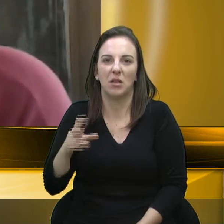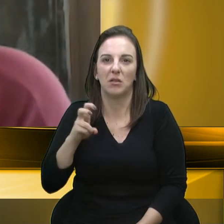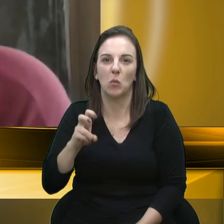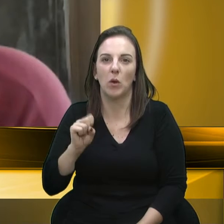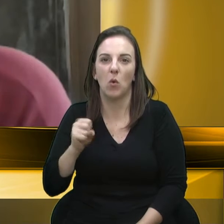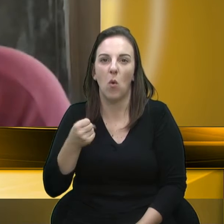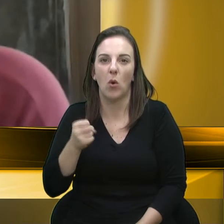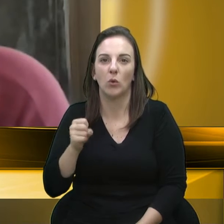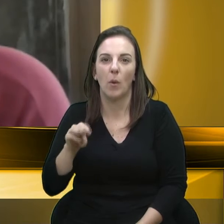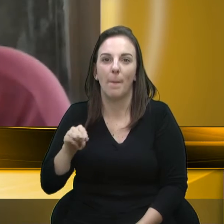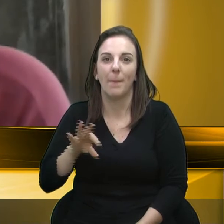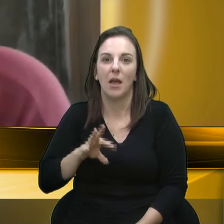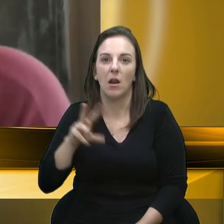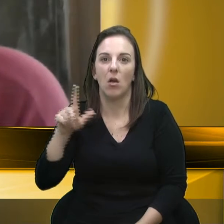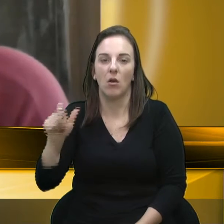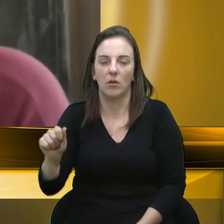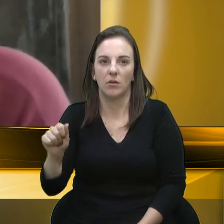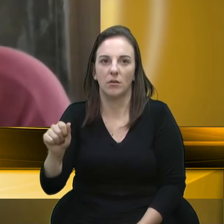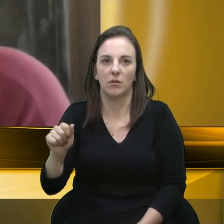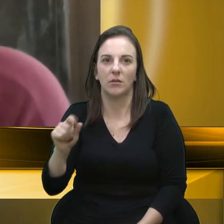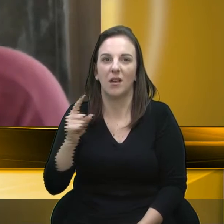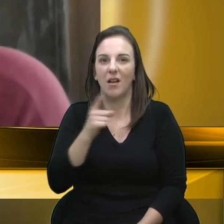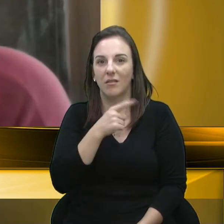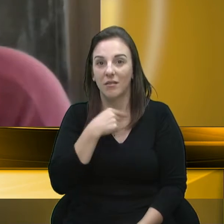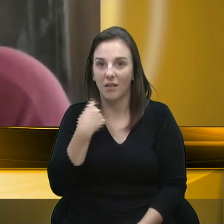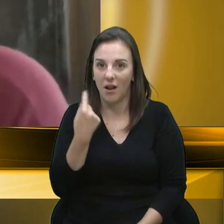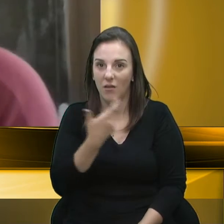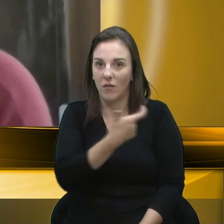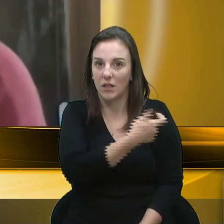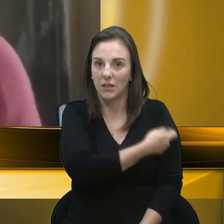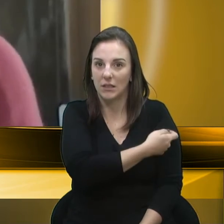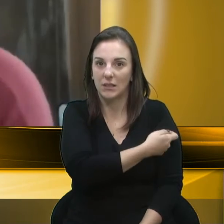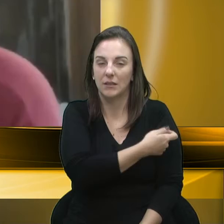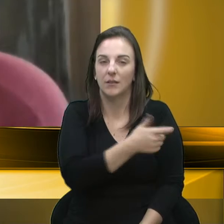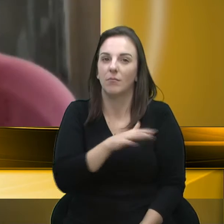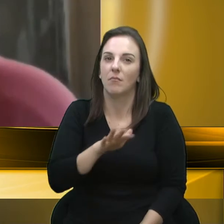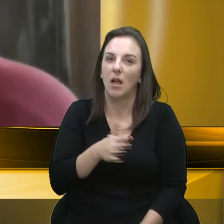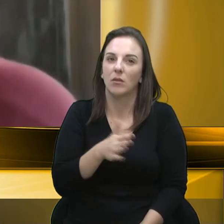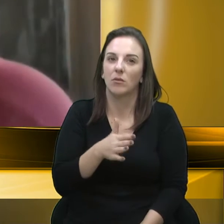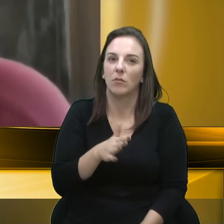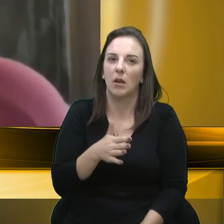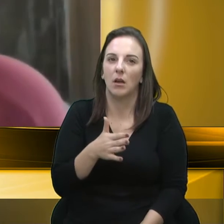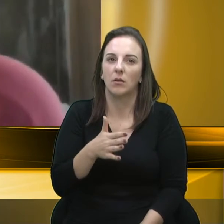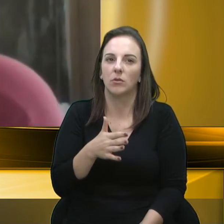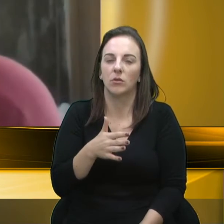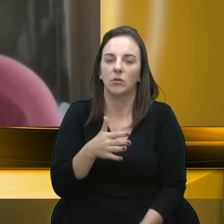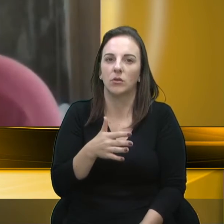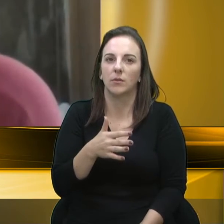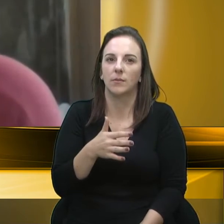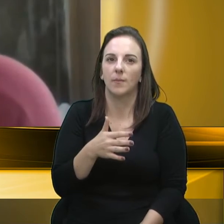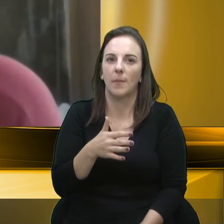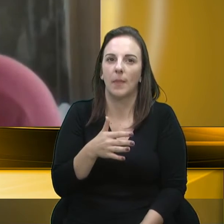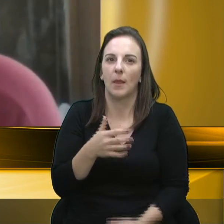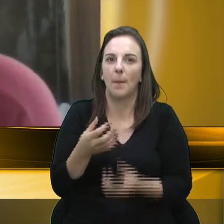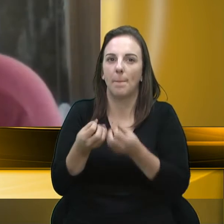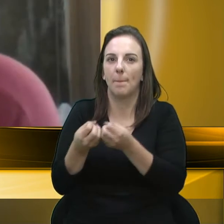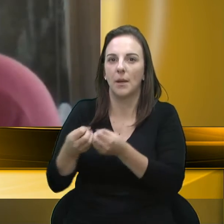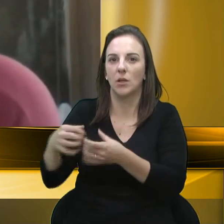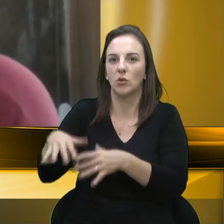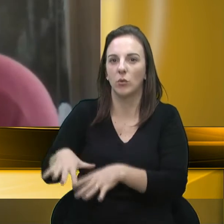bilhões. O atraso na vacinação irá custar em termos de produto ou renda não gerada, nada menos